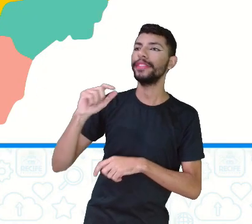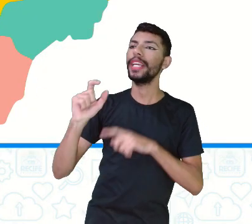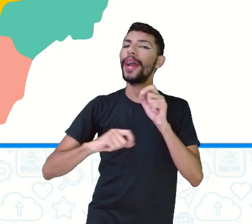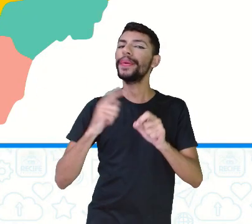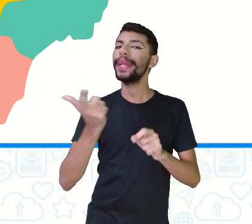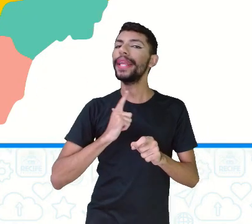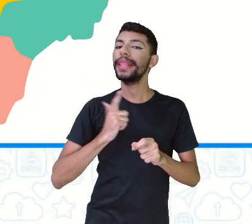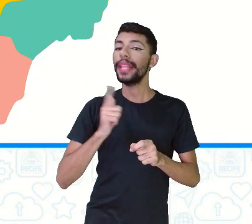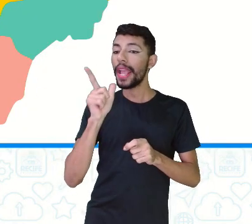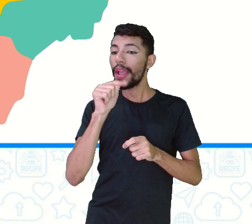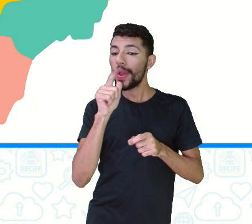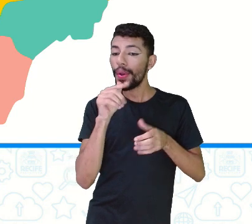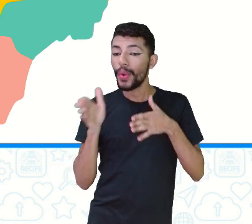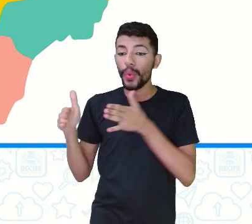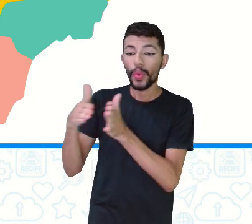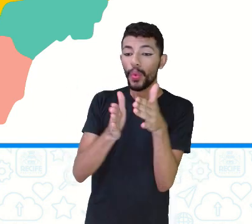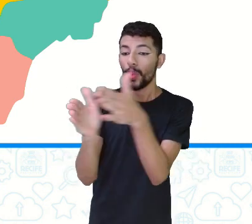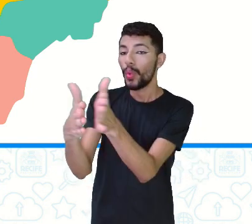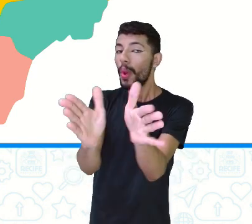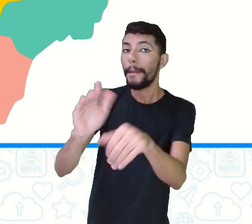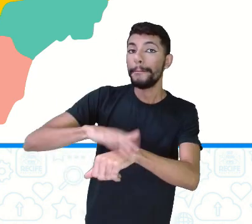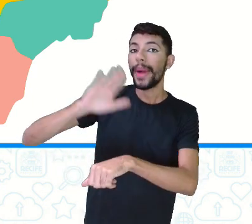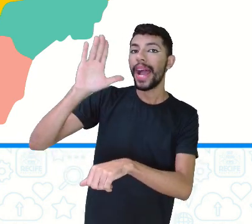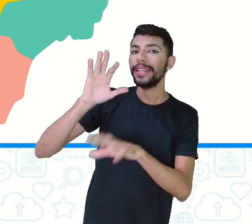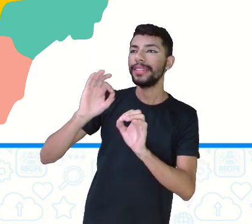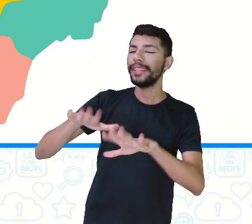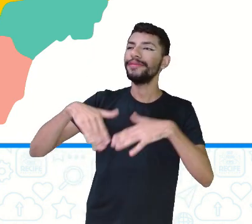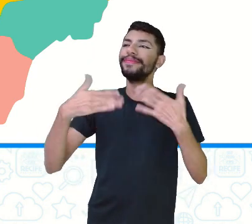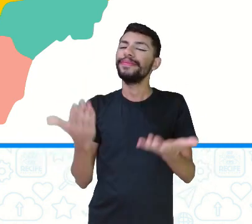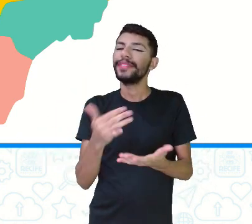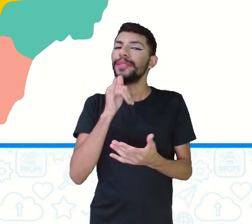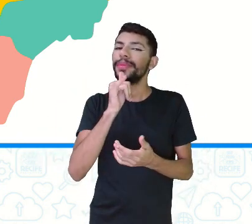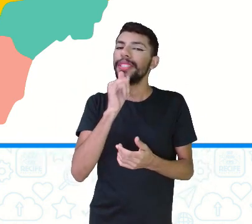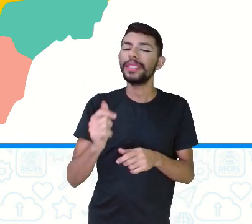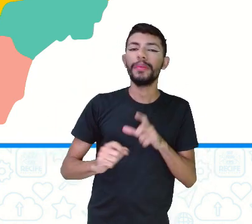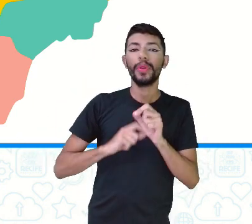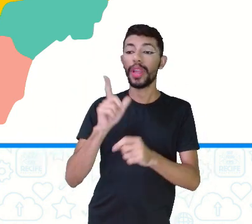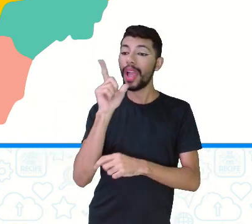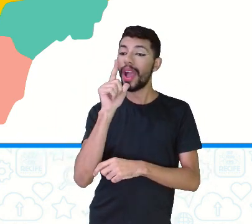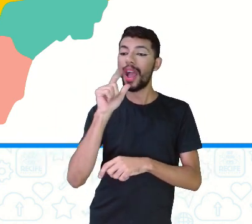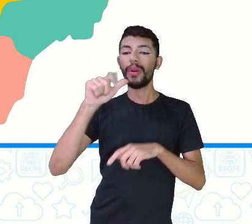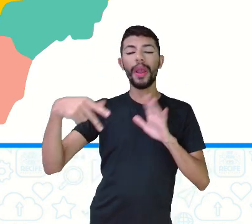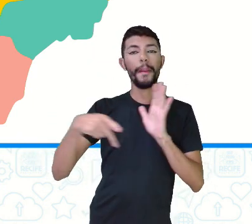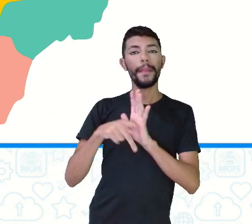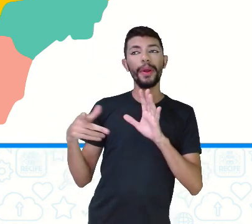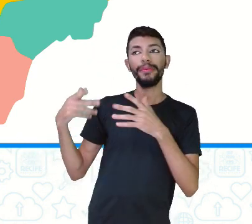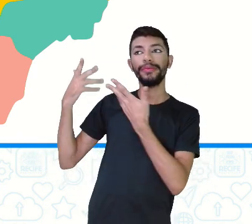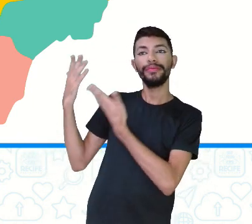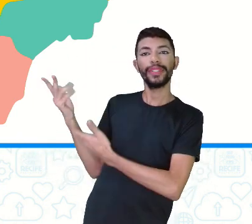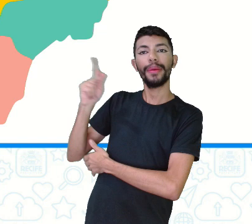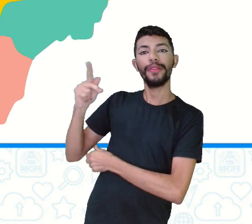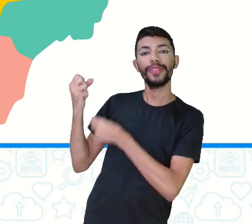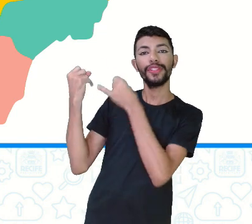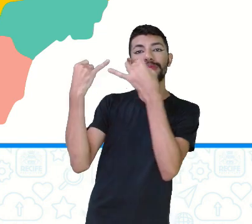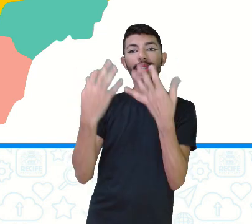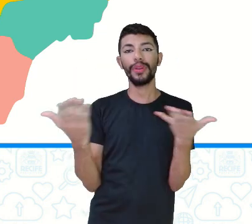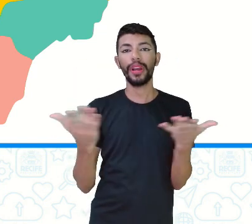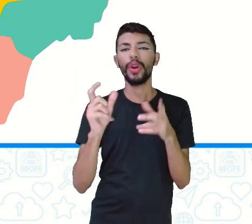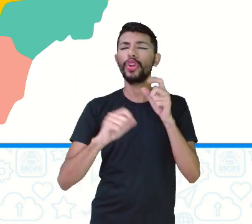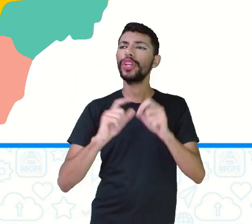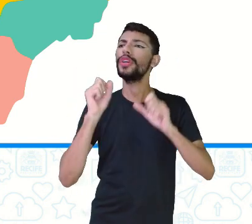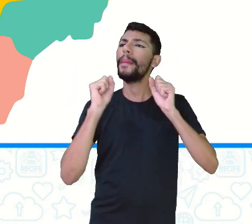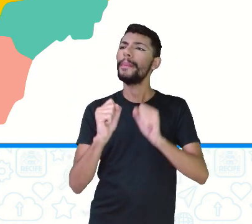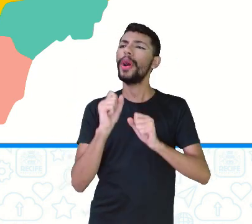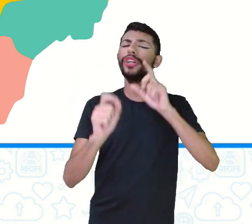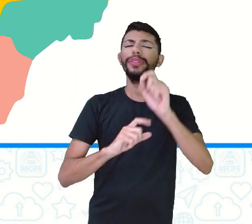rios, por exemplo. Então, quando a gente fala de hidrografia, é exatamente o que a professora Abigail. A gente já pode falar dos